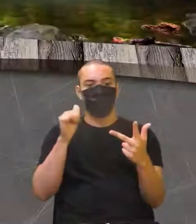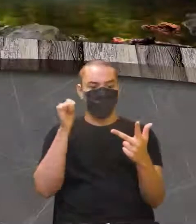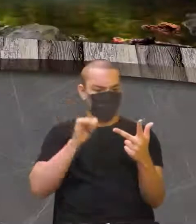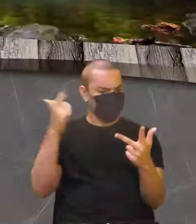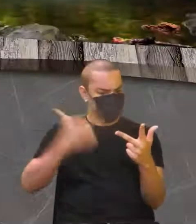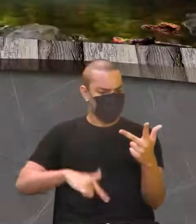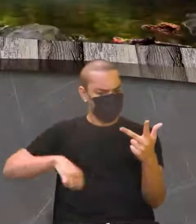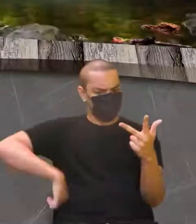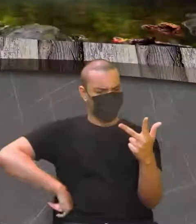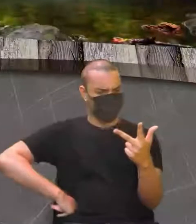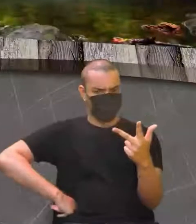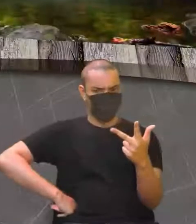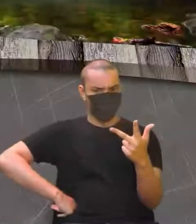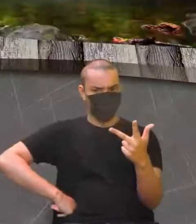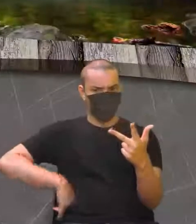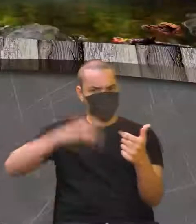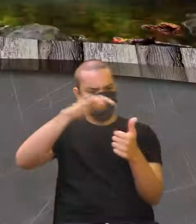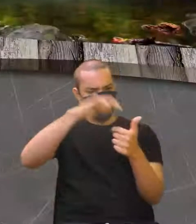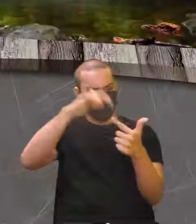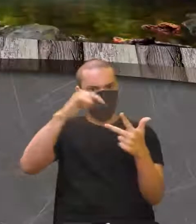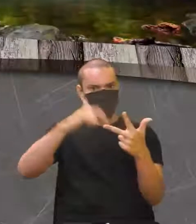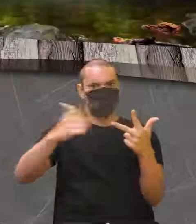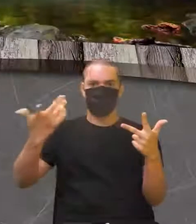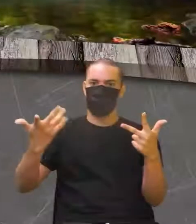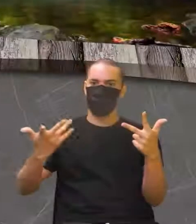de novo. E aí,